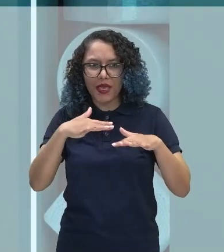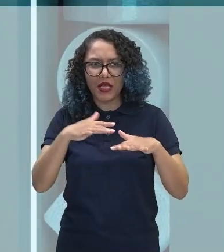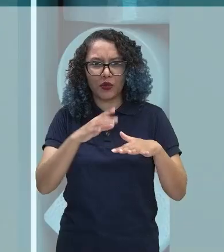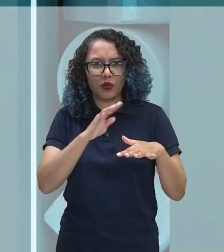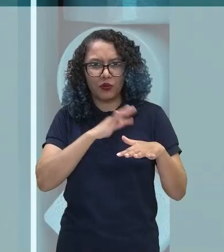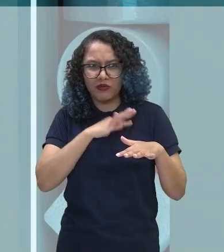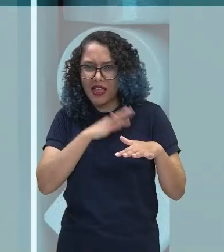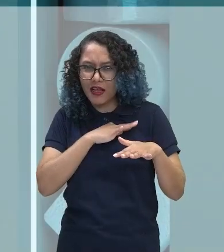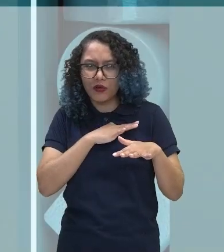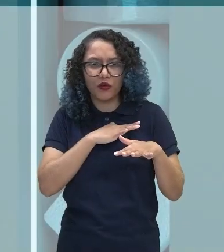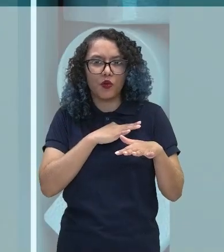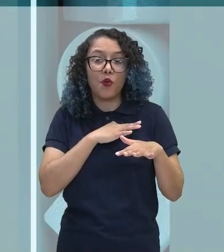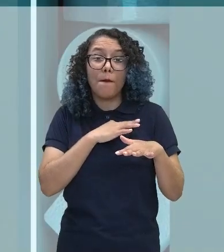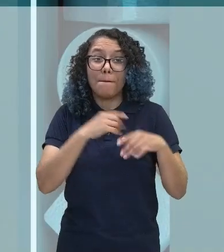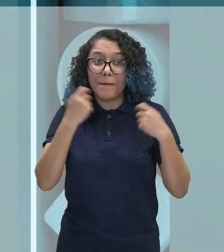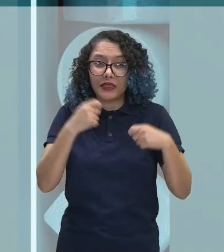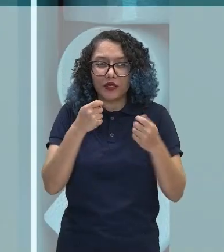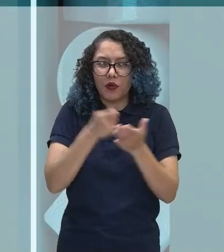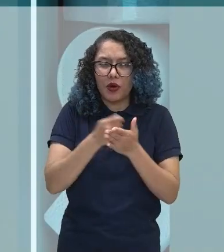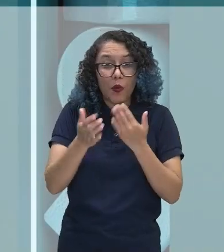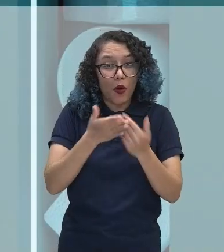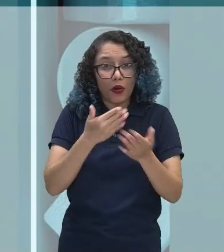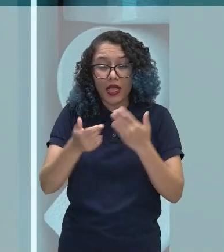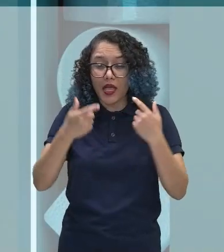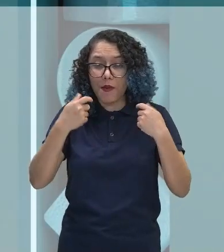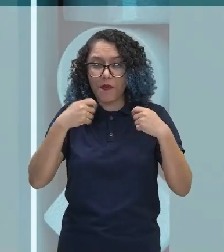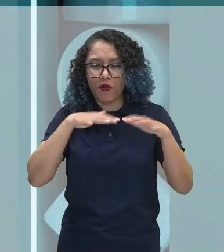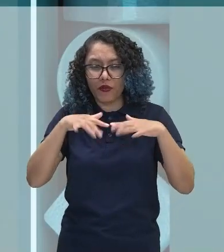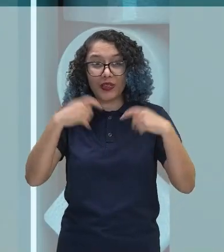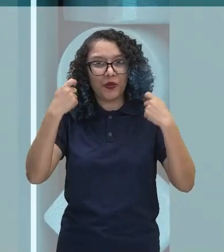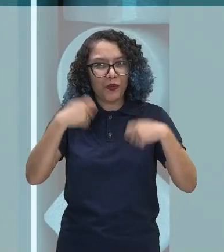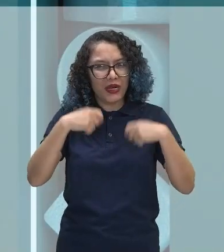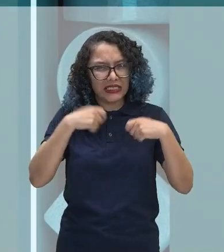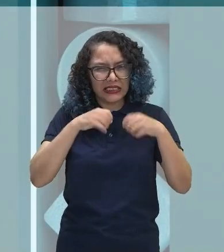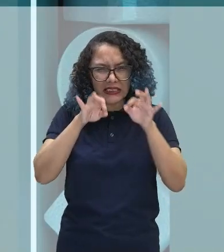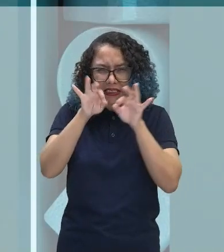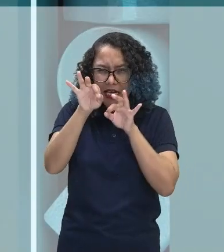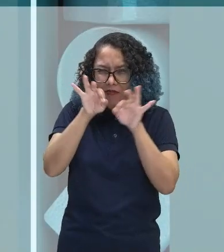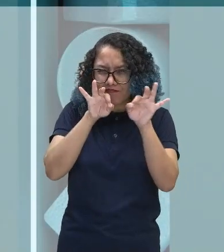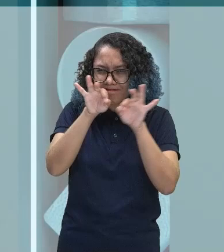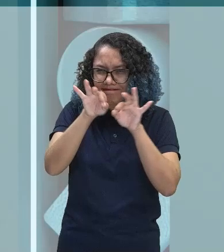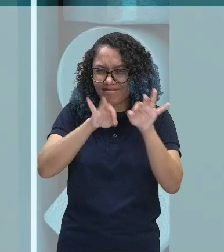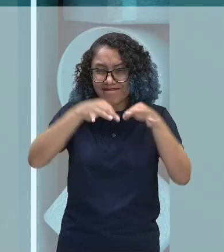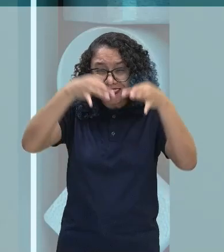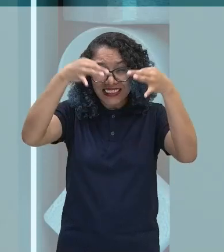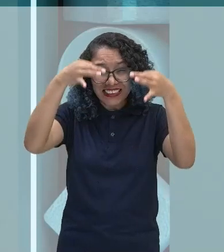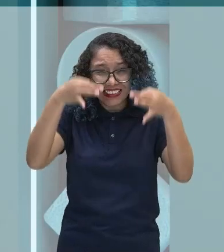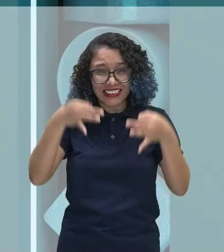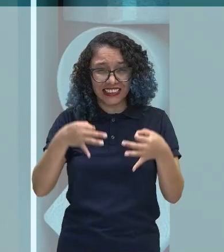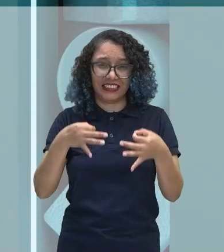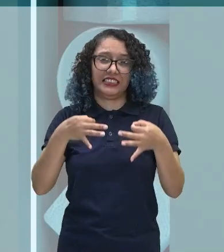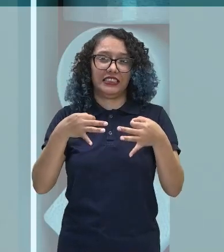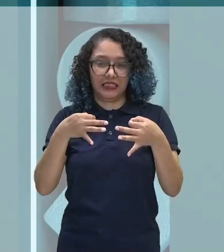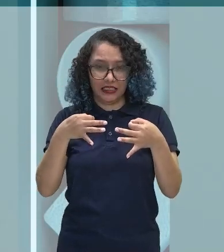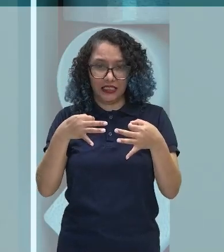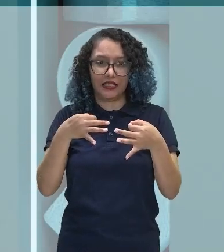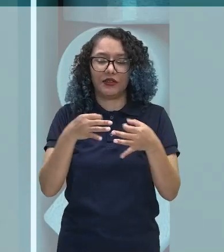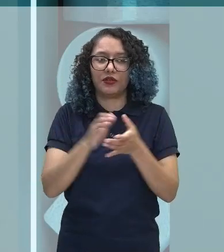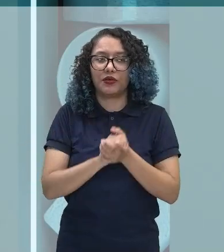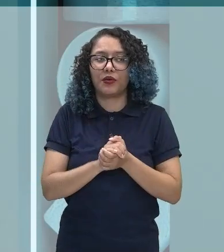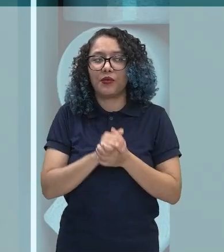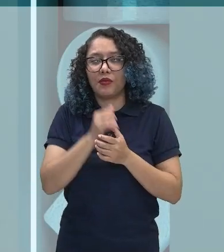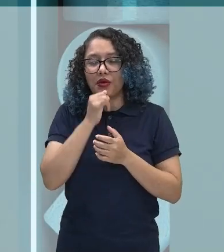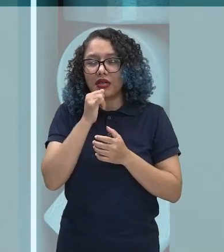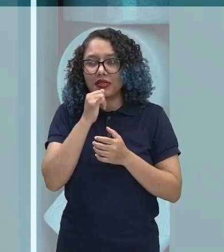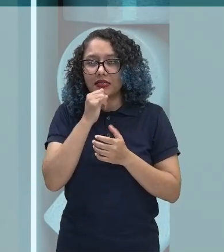técnica. Qualquer movimento, ele tem que ser minimamente ali calculado. Ele não pode dançar